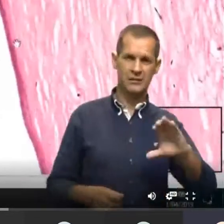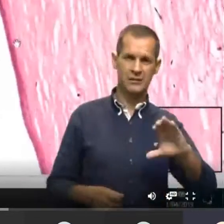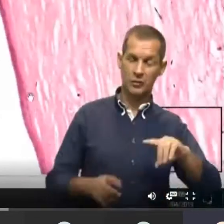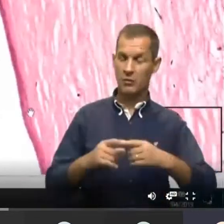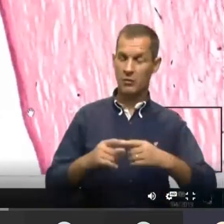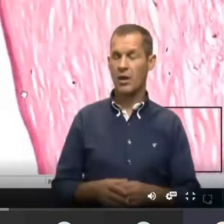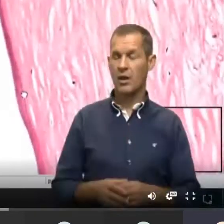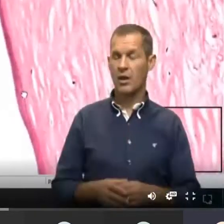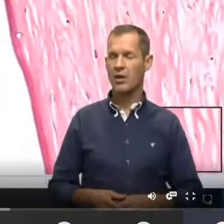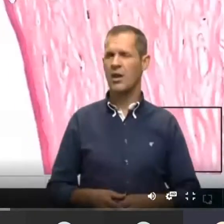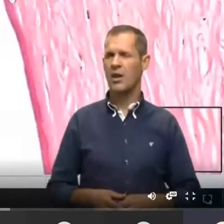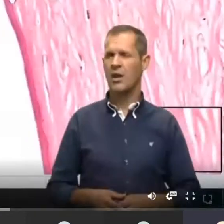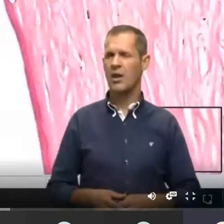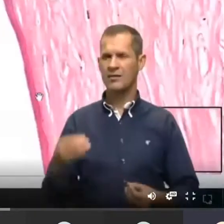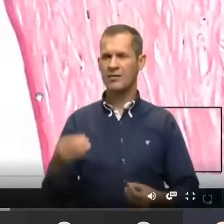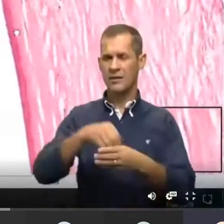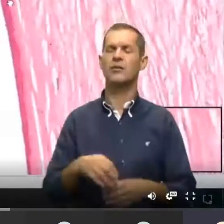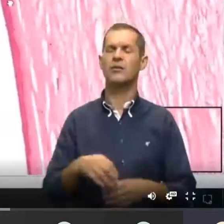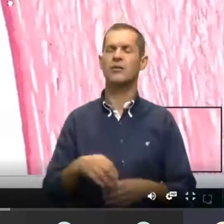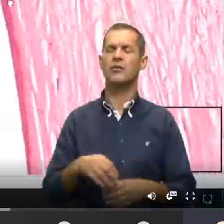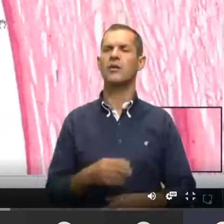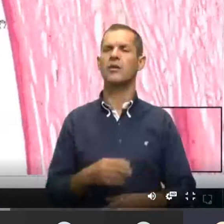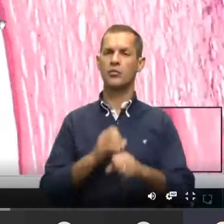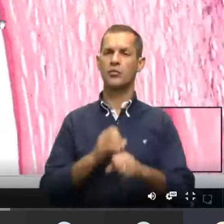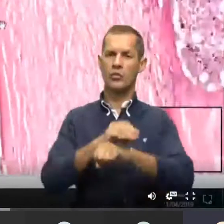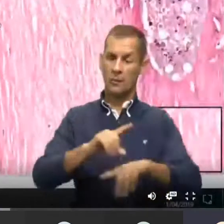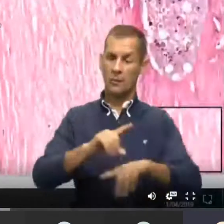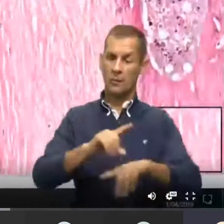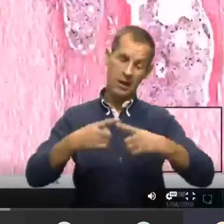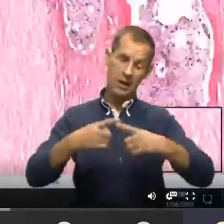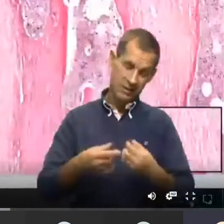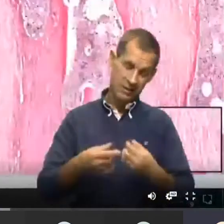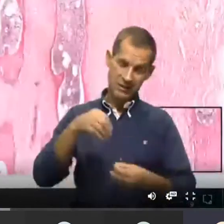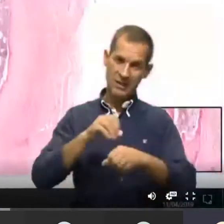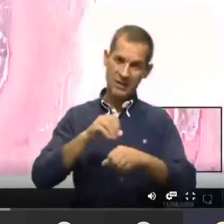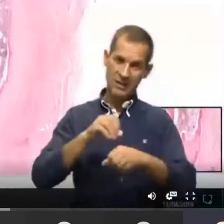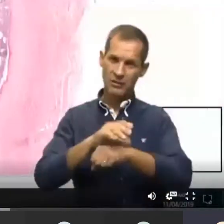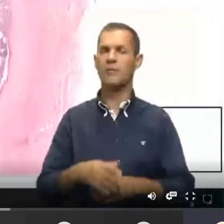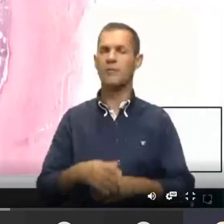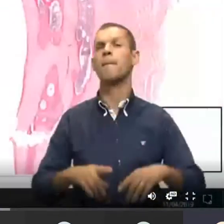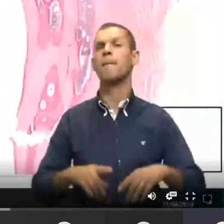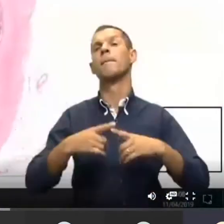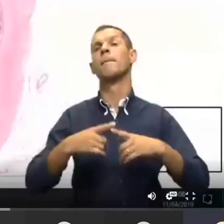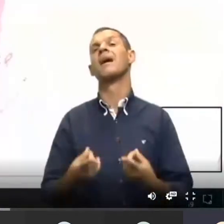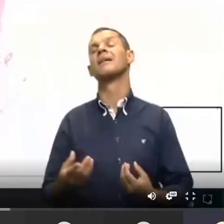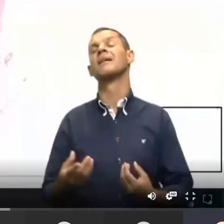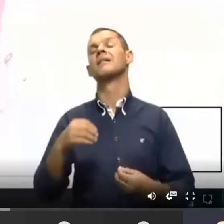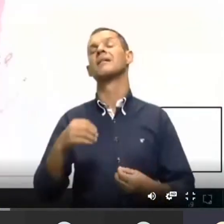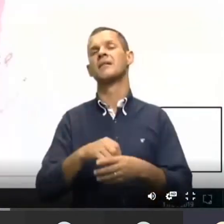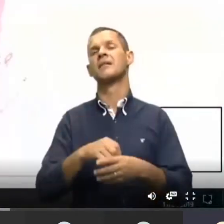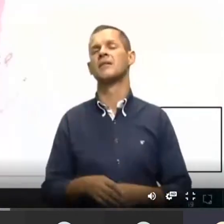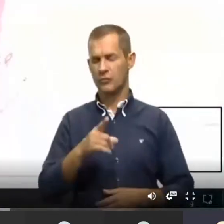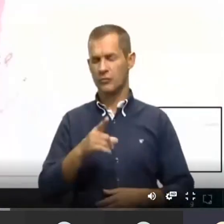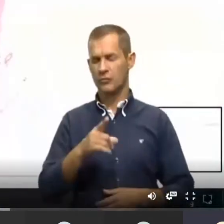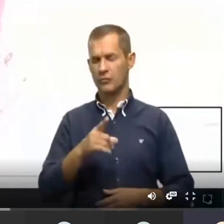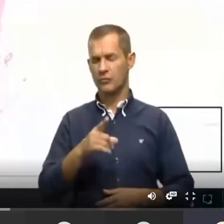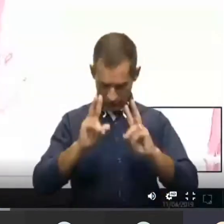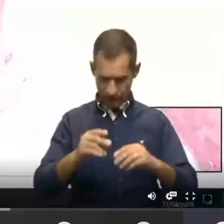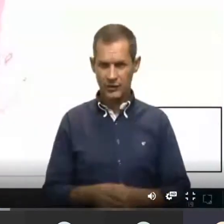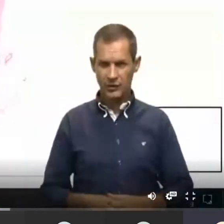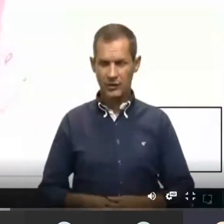parte mais externa da nossa lâmina. No caso, externa da lâmina, mas interna se